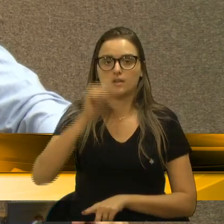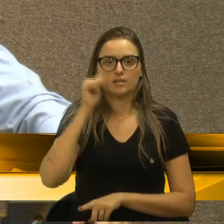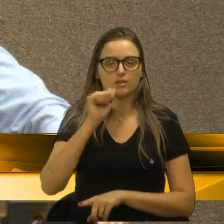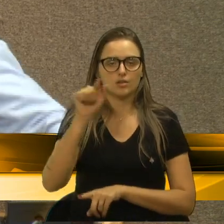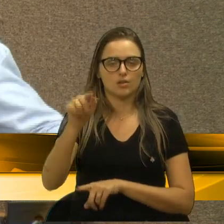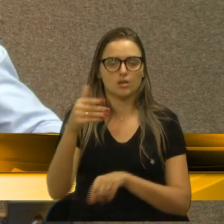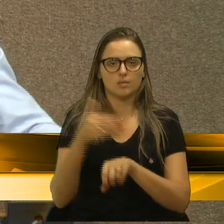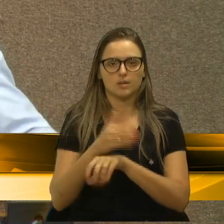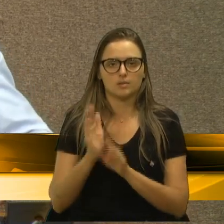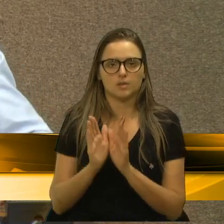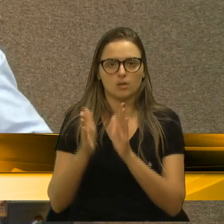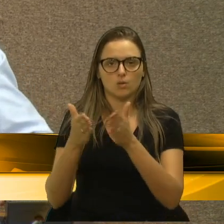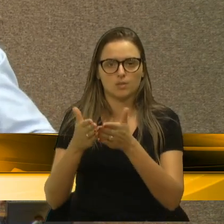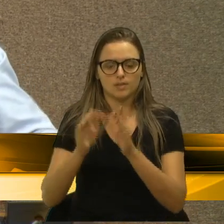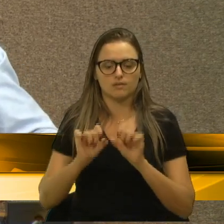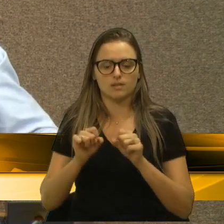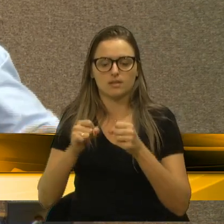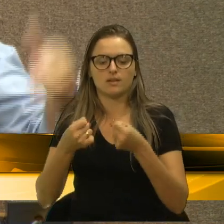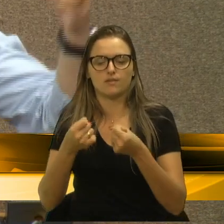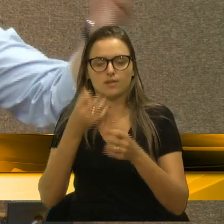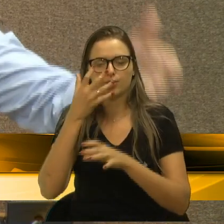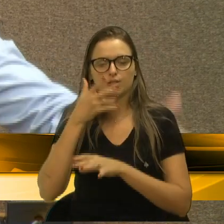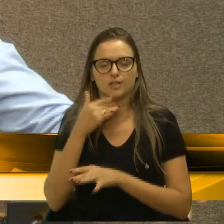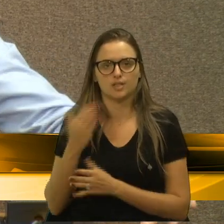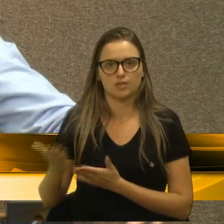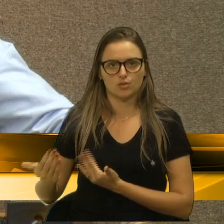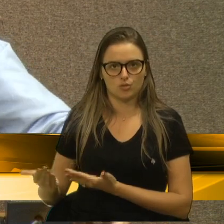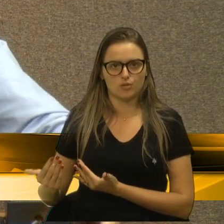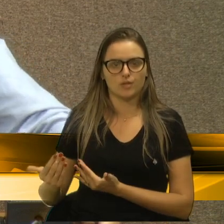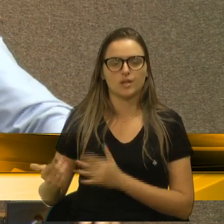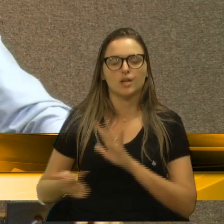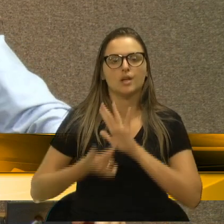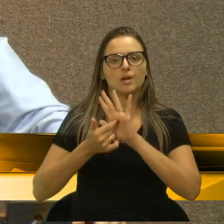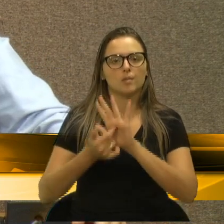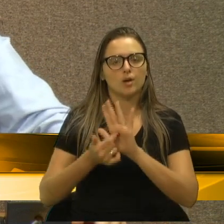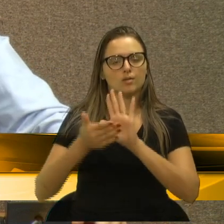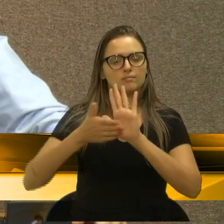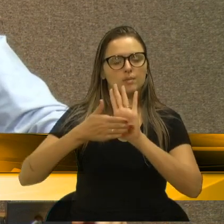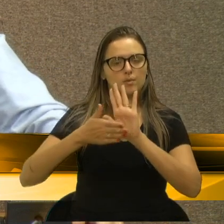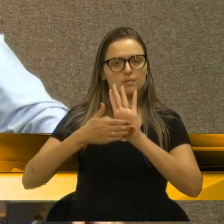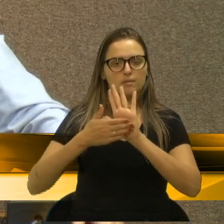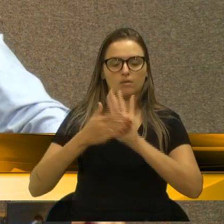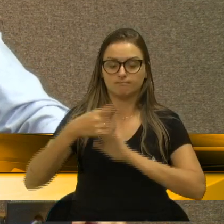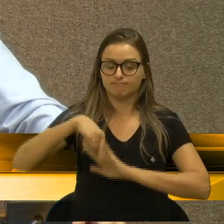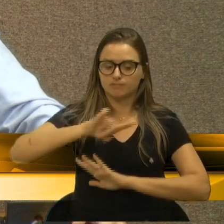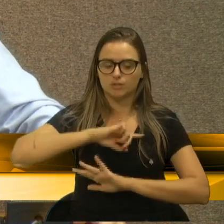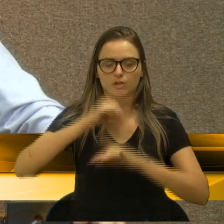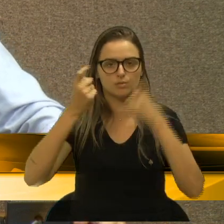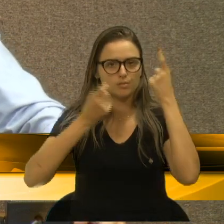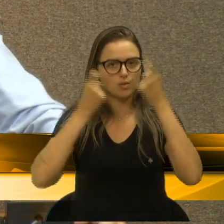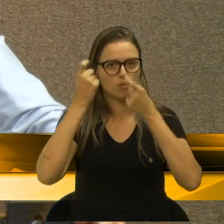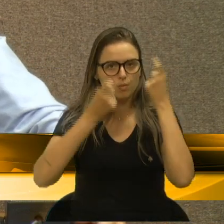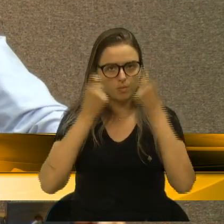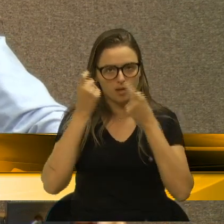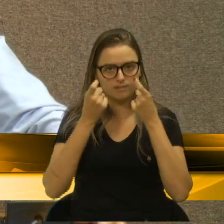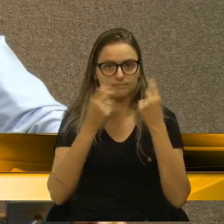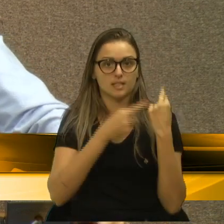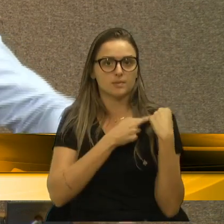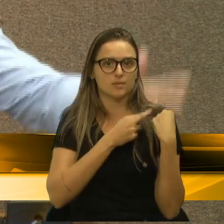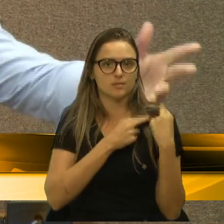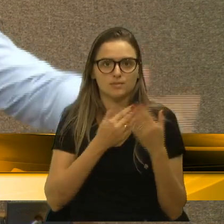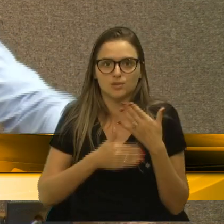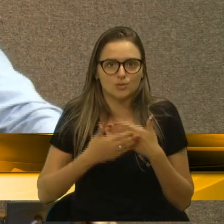Frente Parlamentar em Defesa da Criança e do Adolescente, traz uma pauta muito preocupante, de responsabilidade de todos nós,